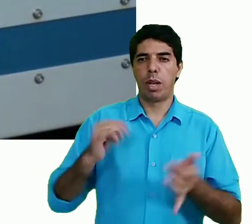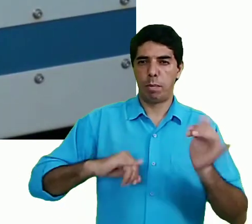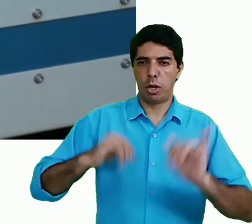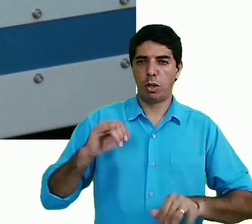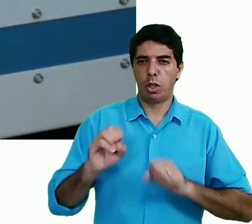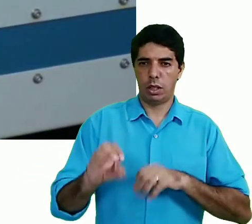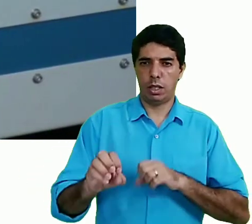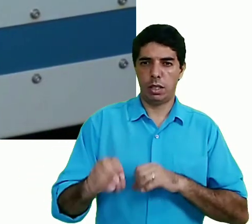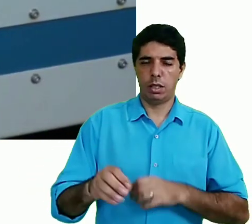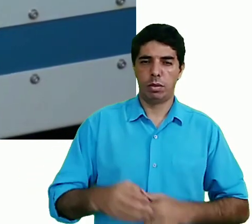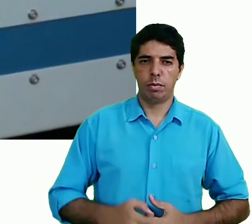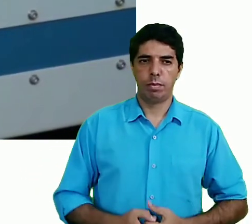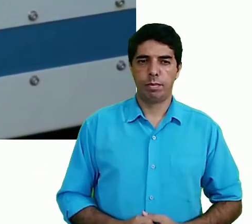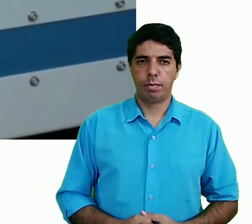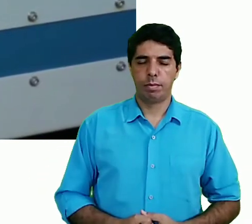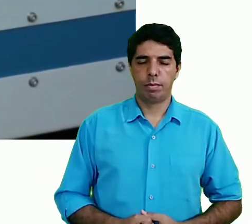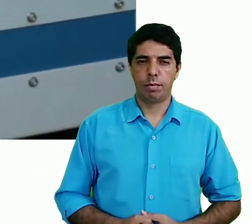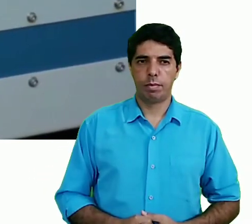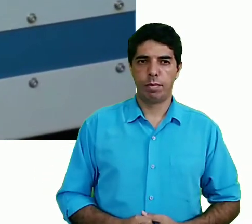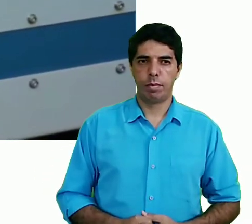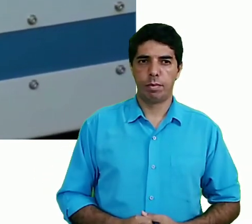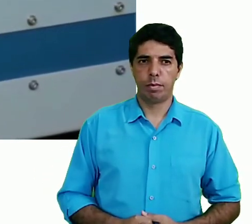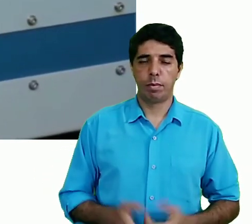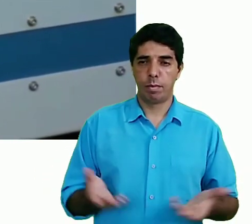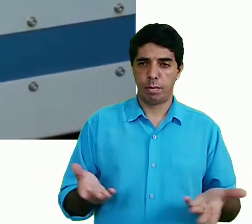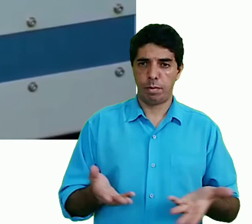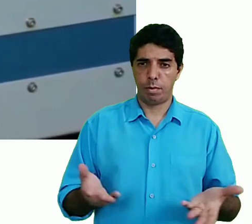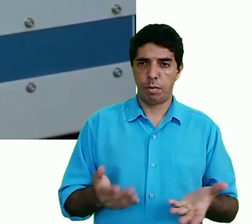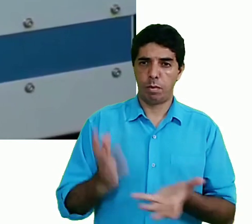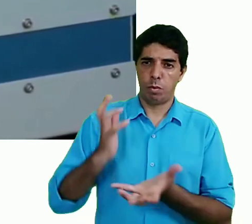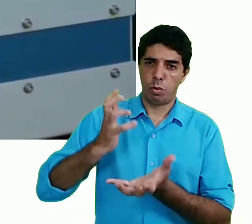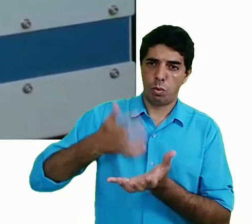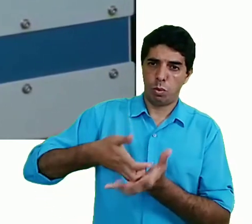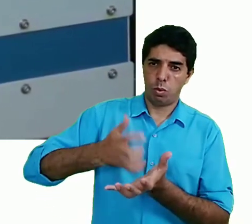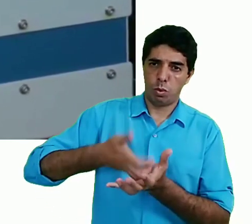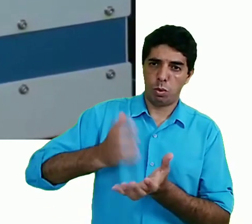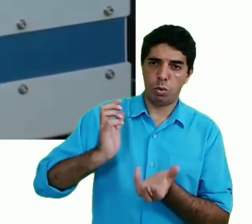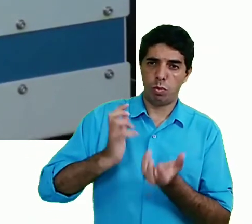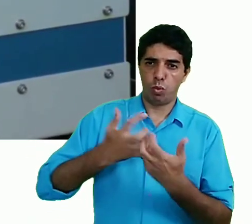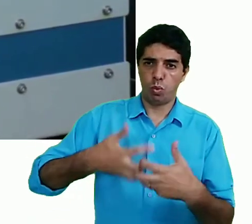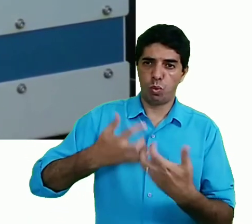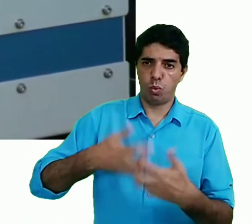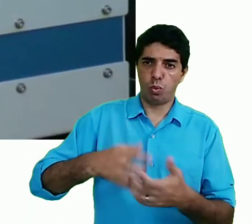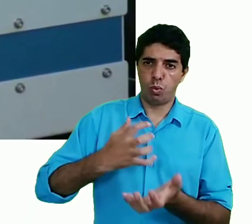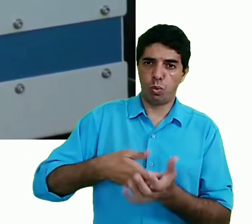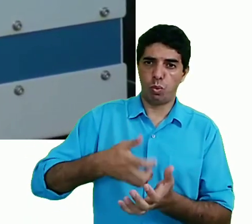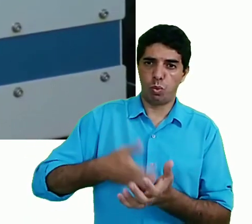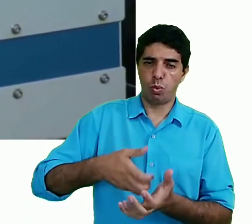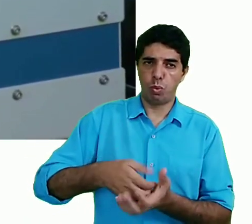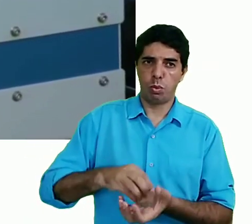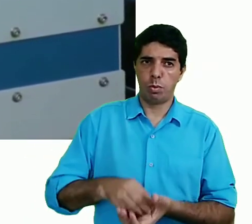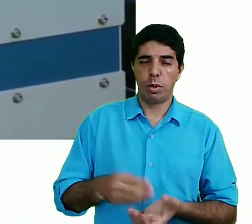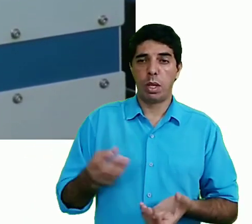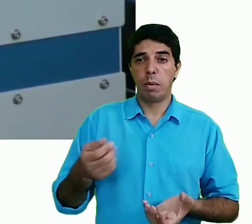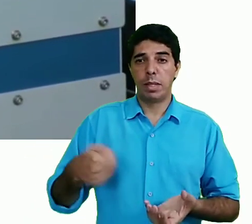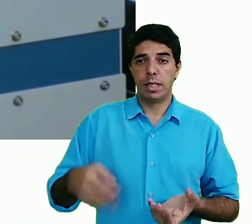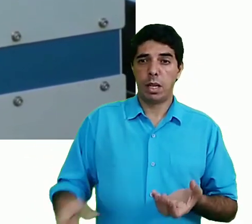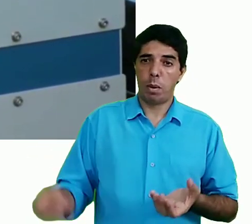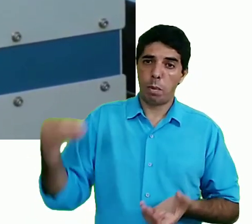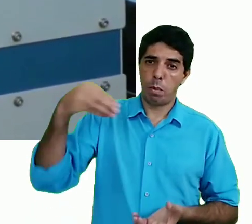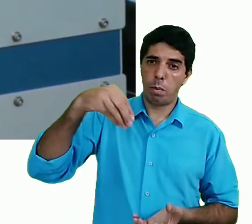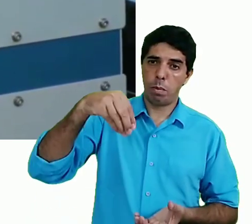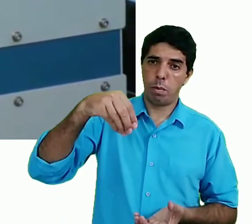muito útil também. Tá bom? Então, nós realizaremos a trituração, tá? Colocando